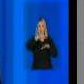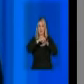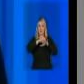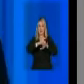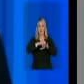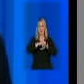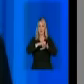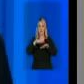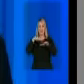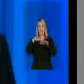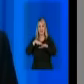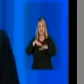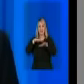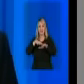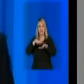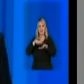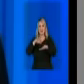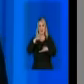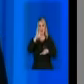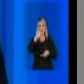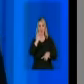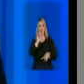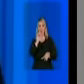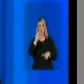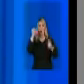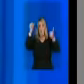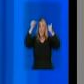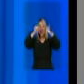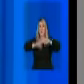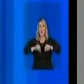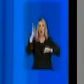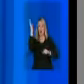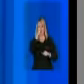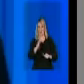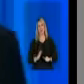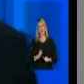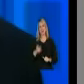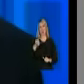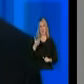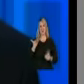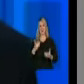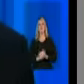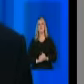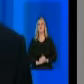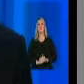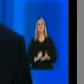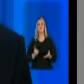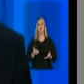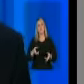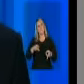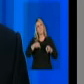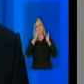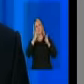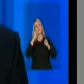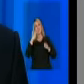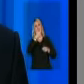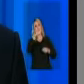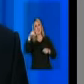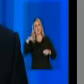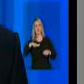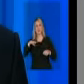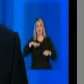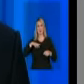do Rio, como o Gustavo falou aqui, é um dos piores do Brasil, né? A gente vê em outras cidades, por exemplo,